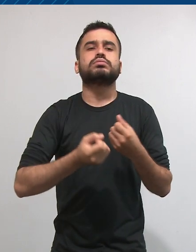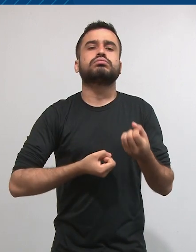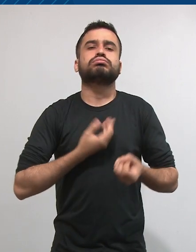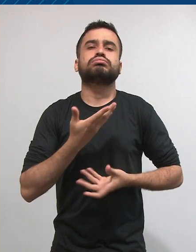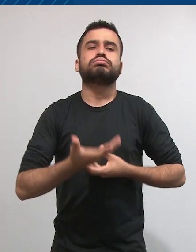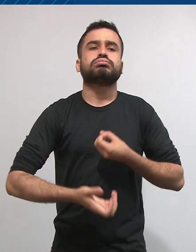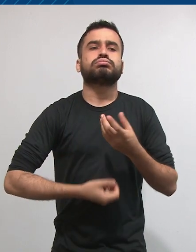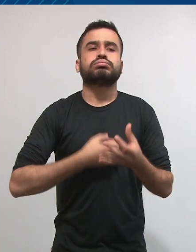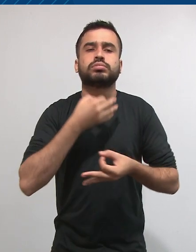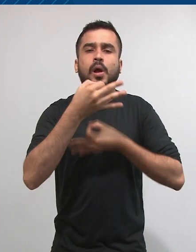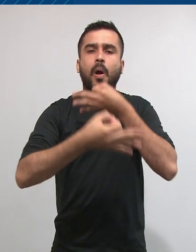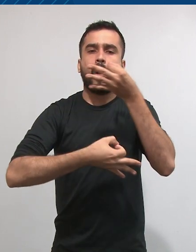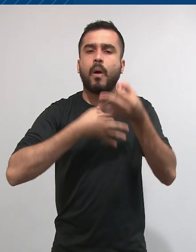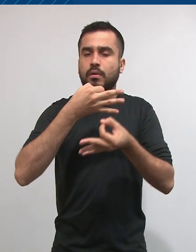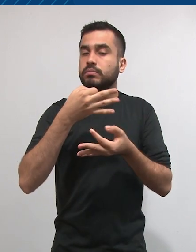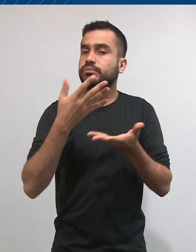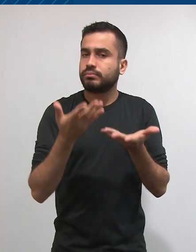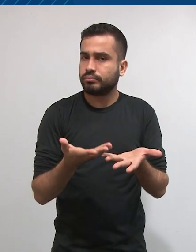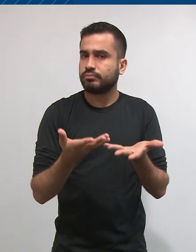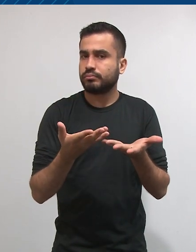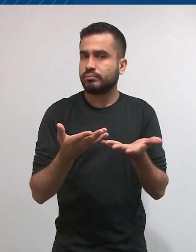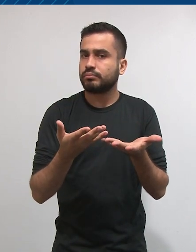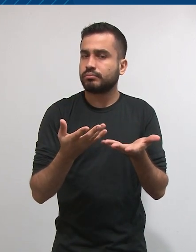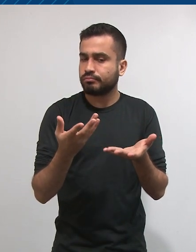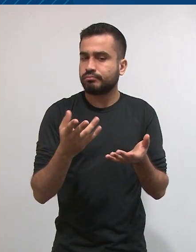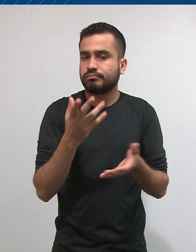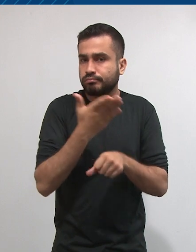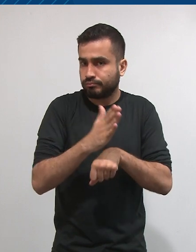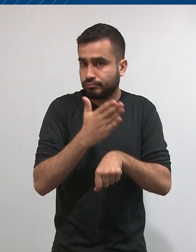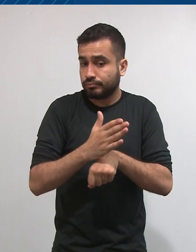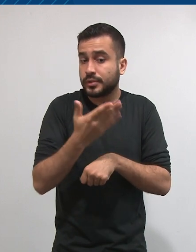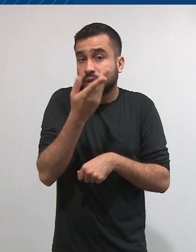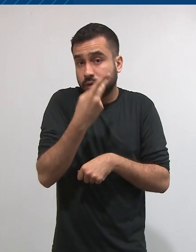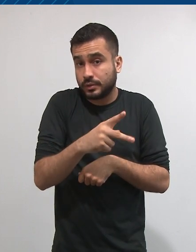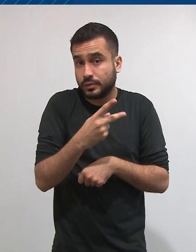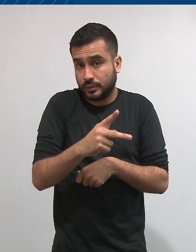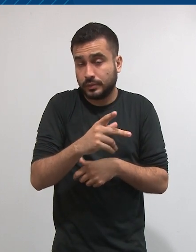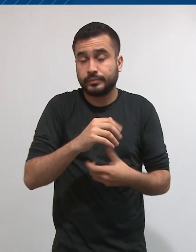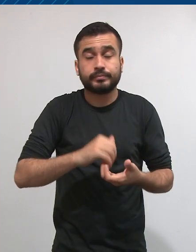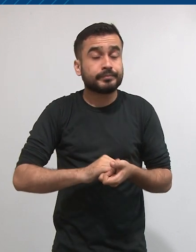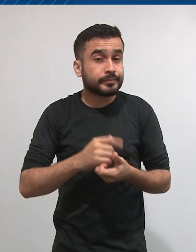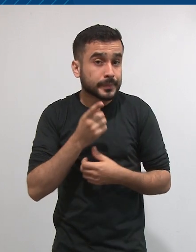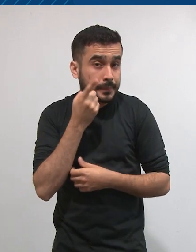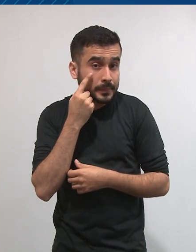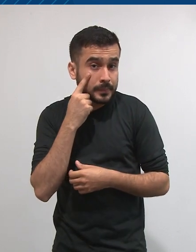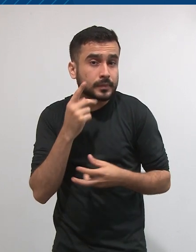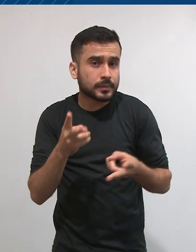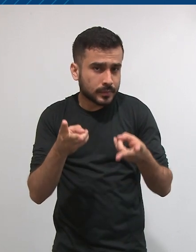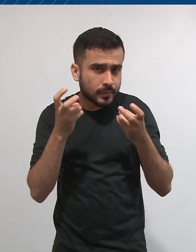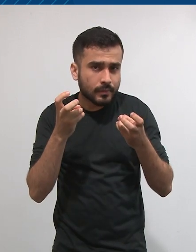Então, por meio da virtude, nesse caso. Veja,